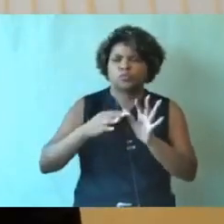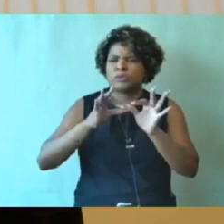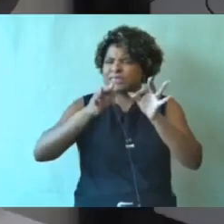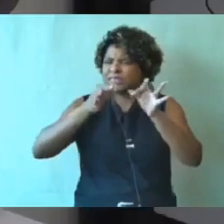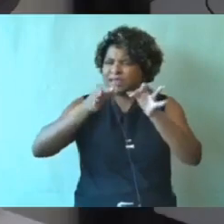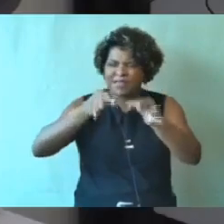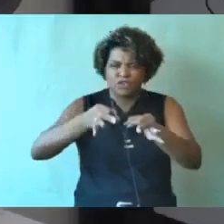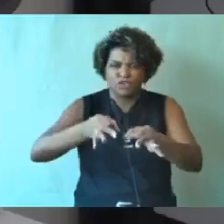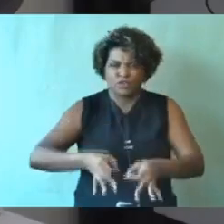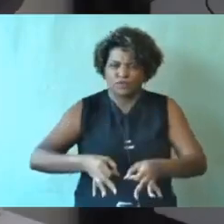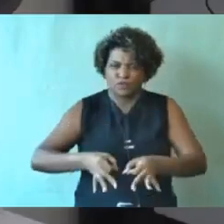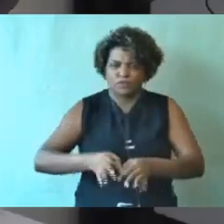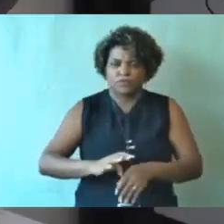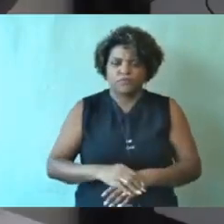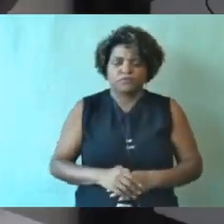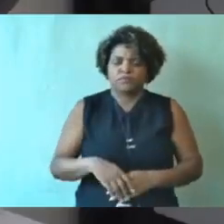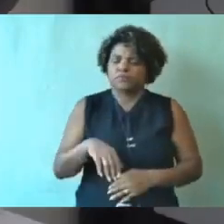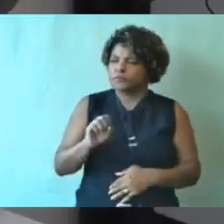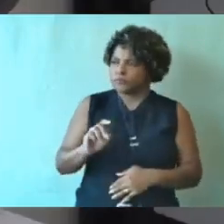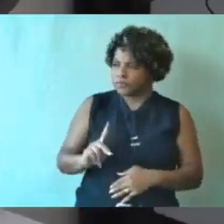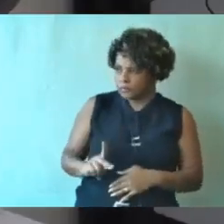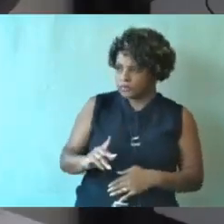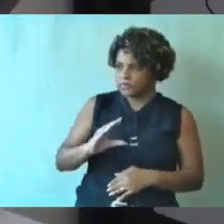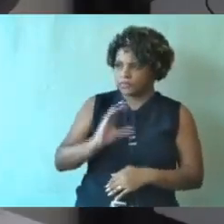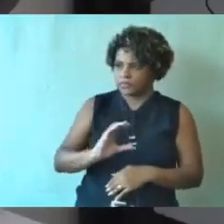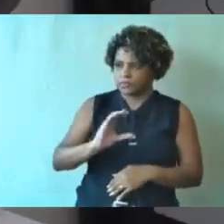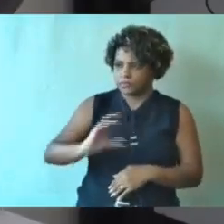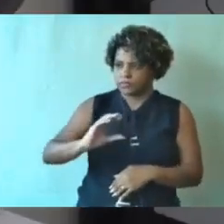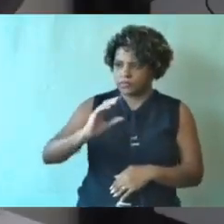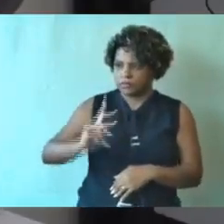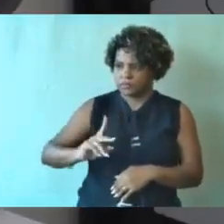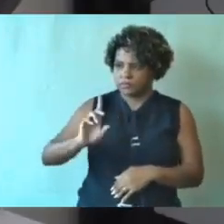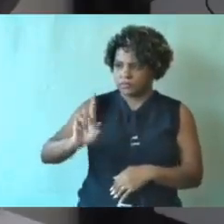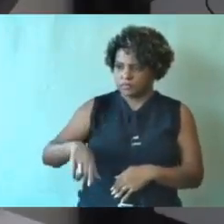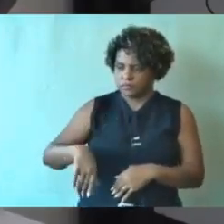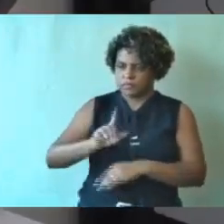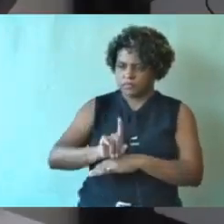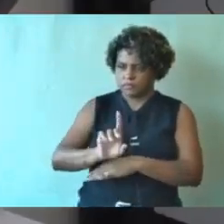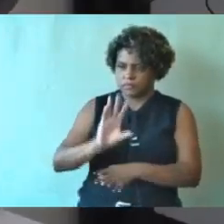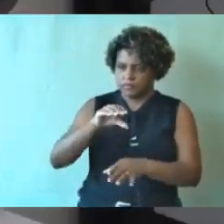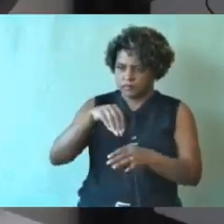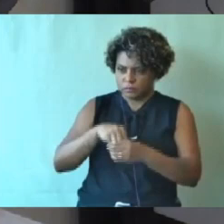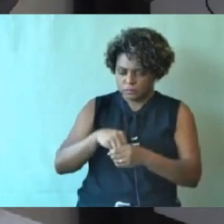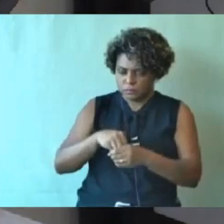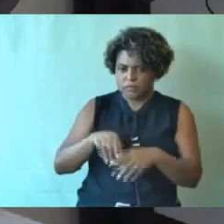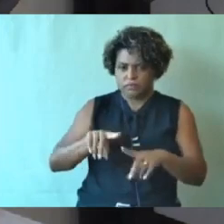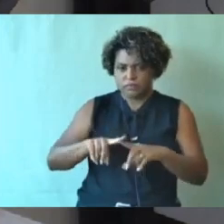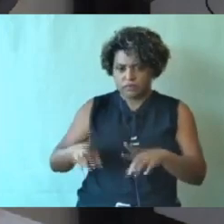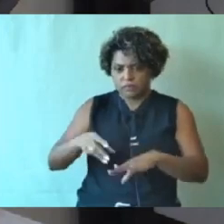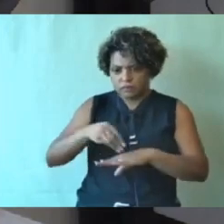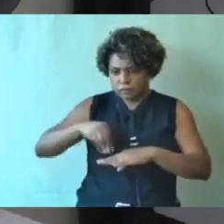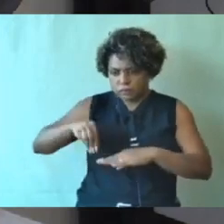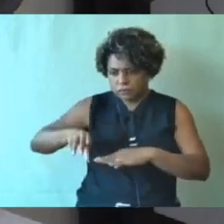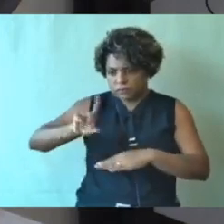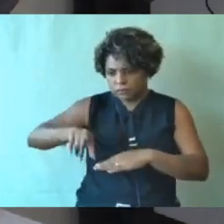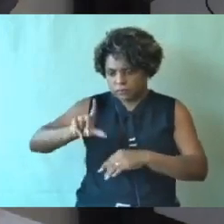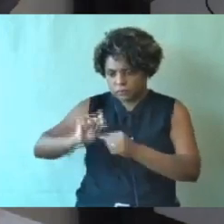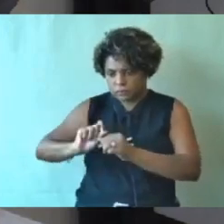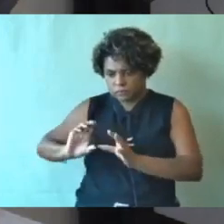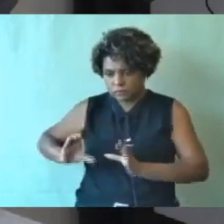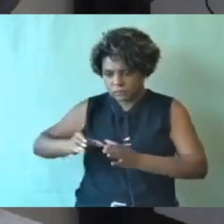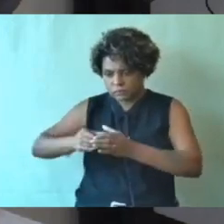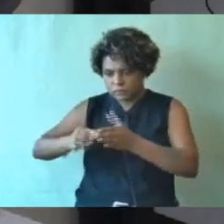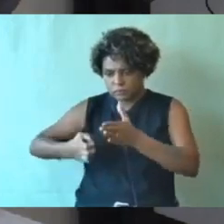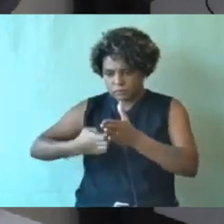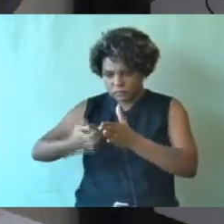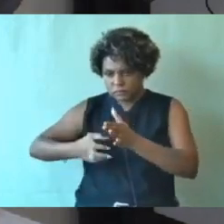gestão interna sua. O repasse do subsídio, ele é feito para o consórcio, ok? Então, pelo que o senhor